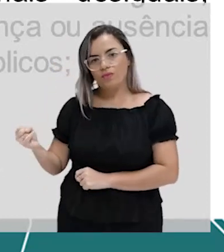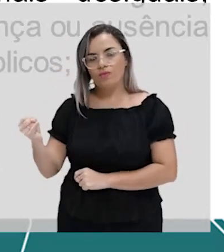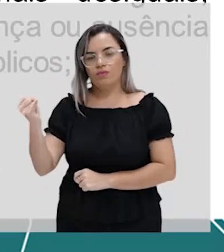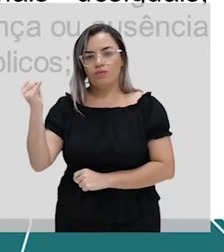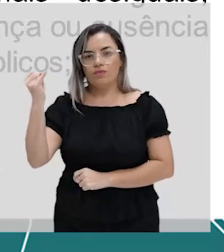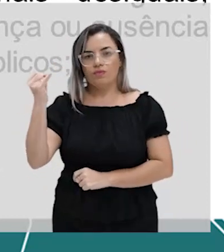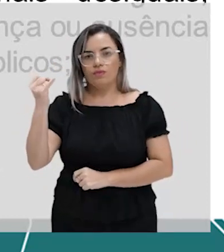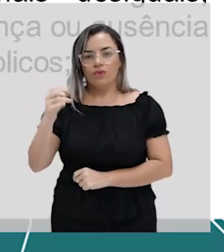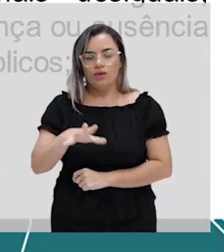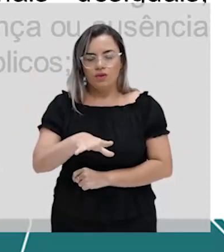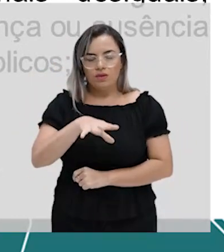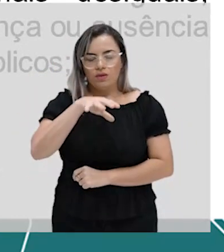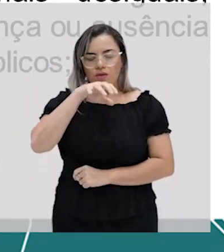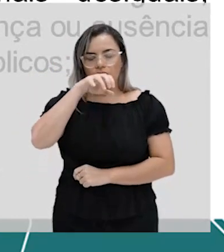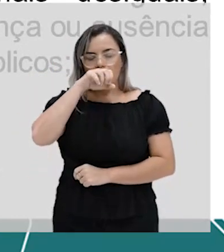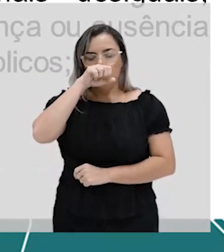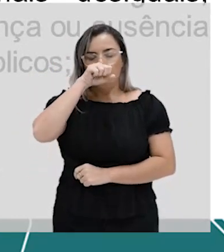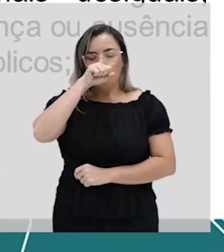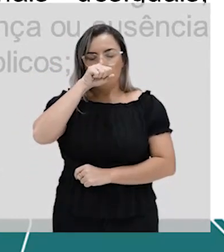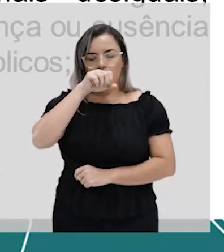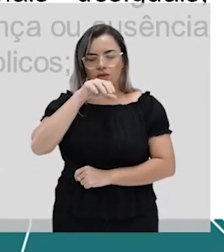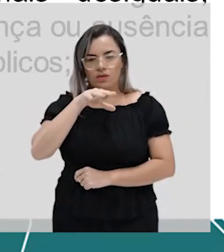importante. Respira agora, tá? Ó,